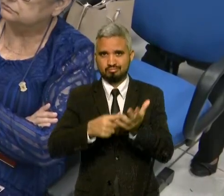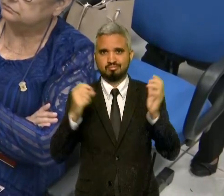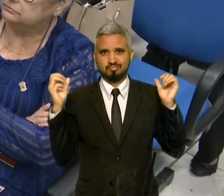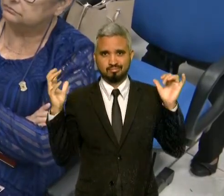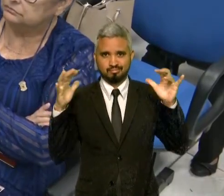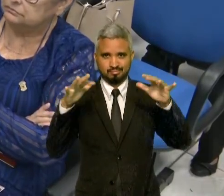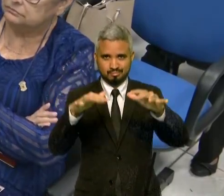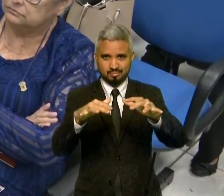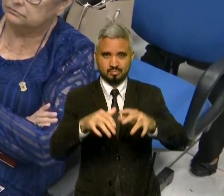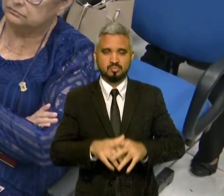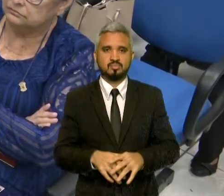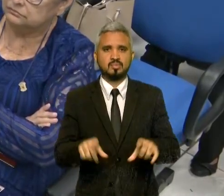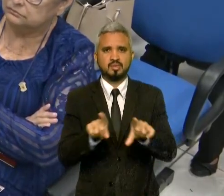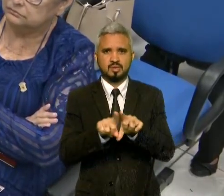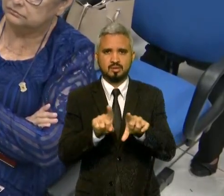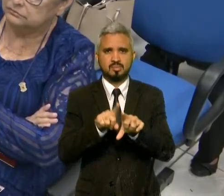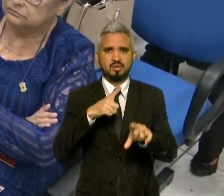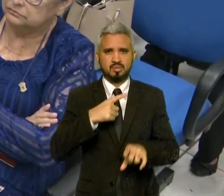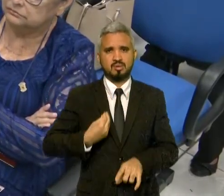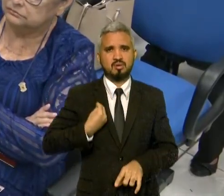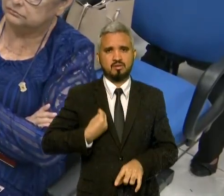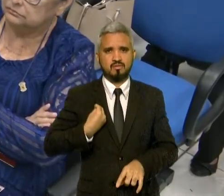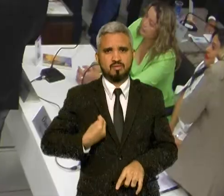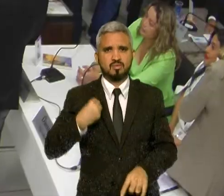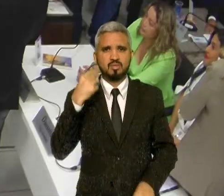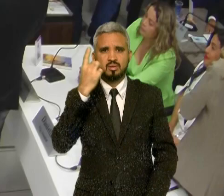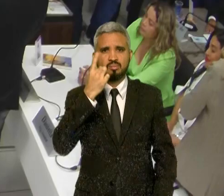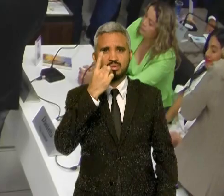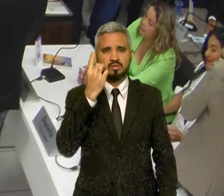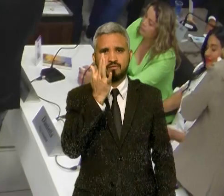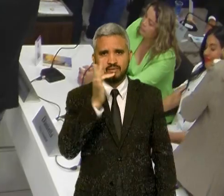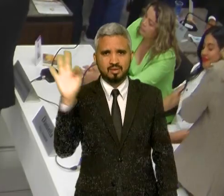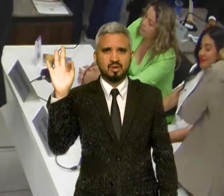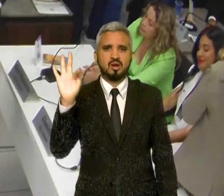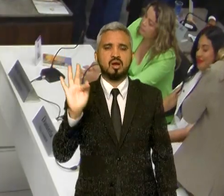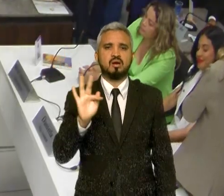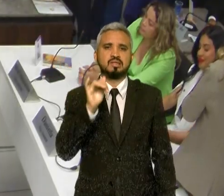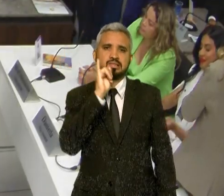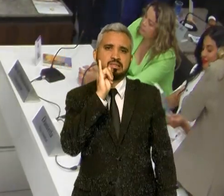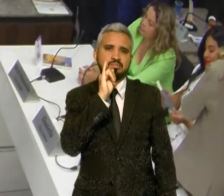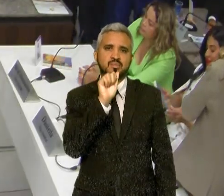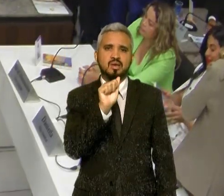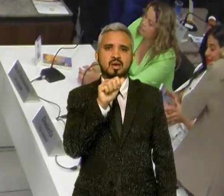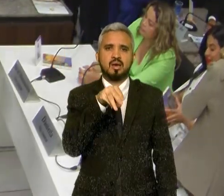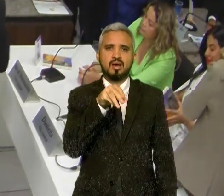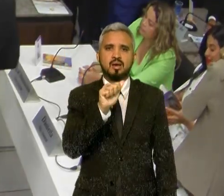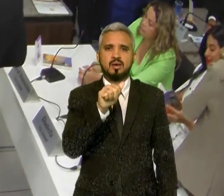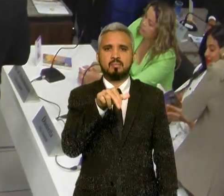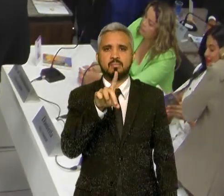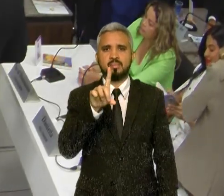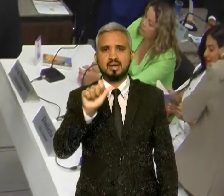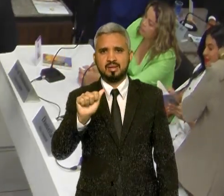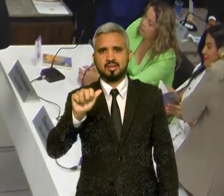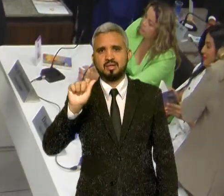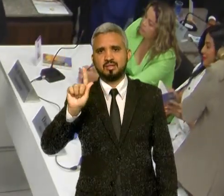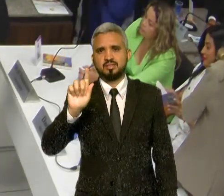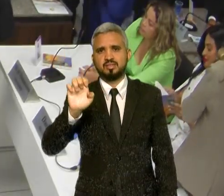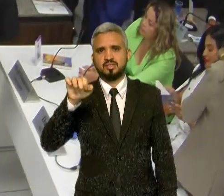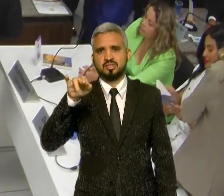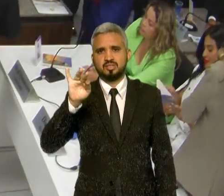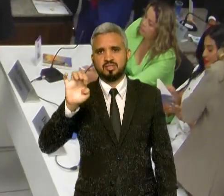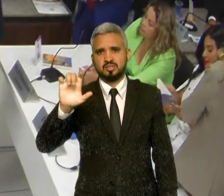estaduais, federais, como a deputada Amanda, que acabou de participar dessa sessão de preparação, fazendo um discurso,